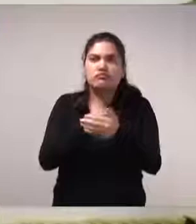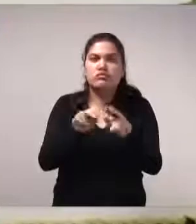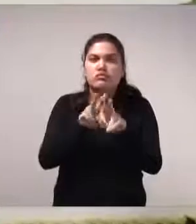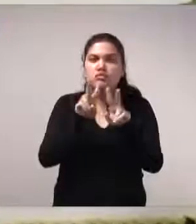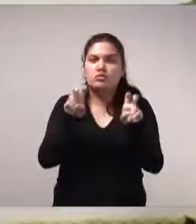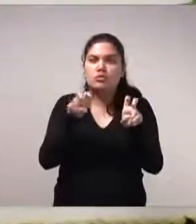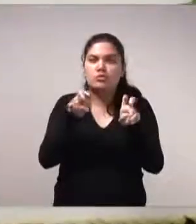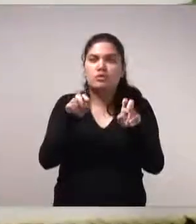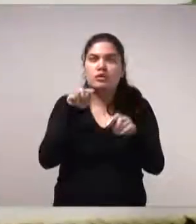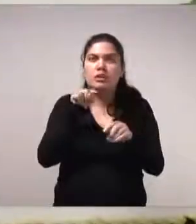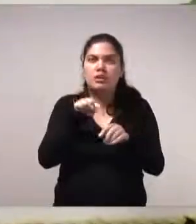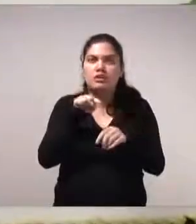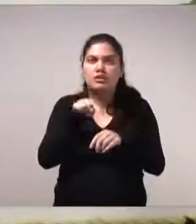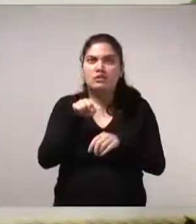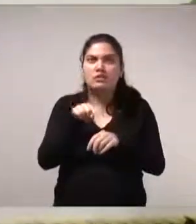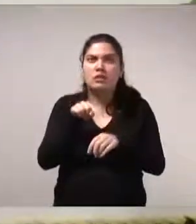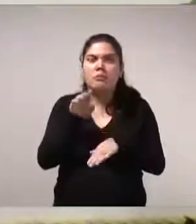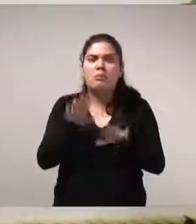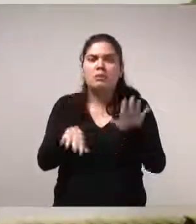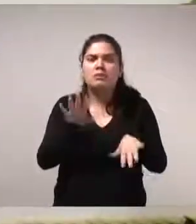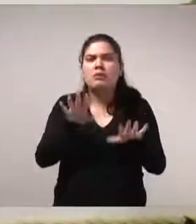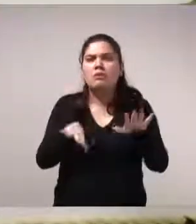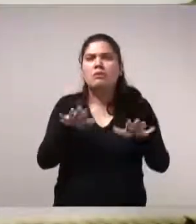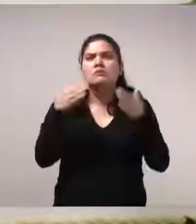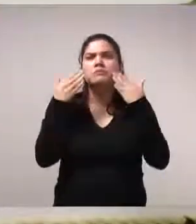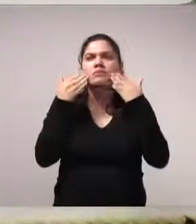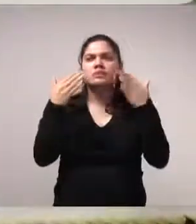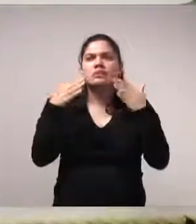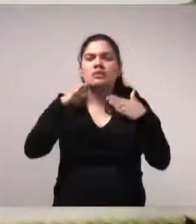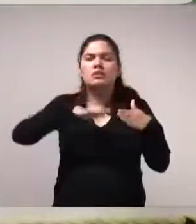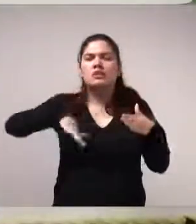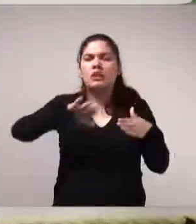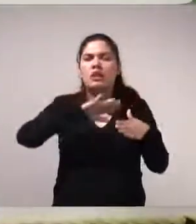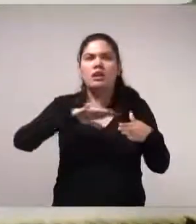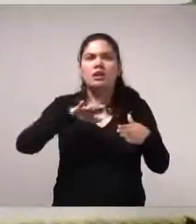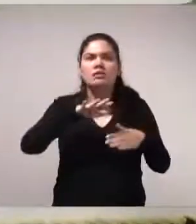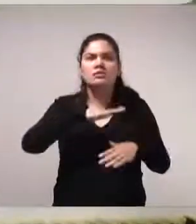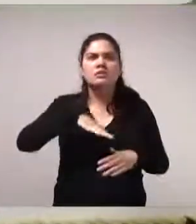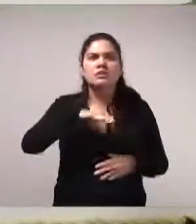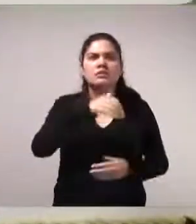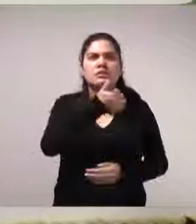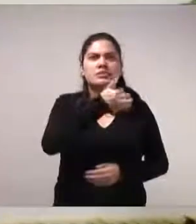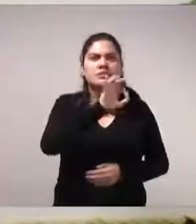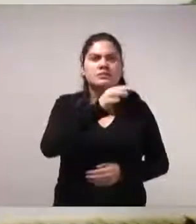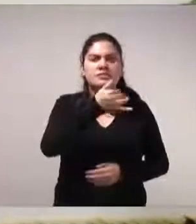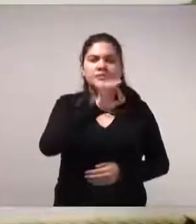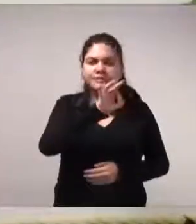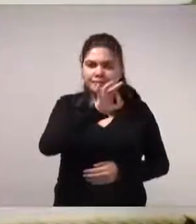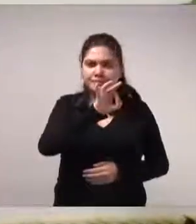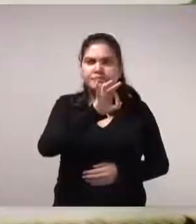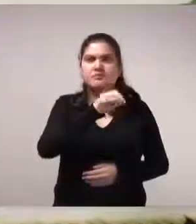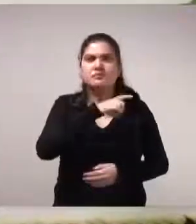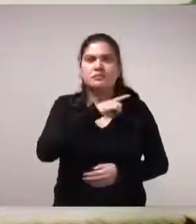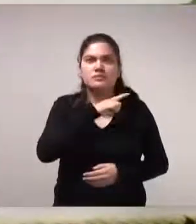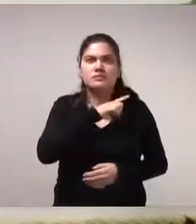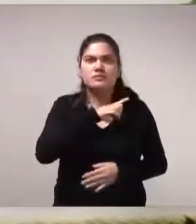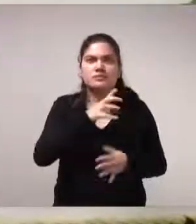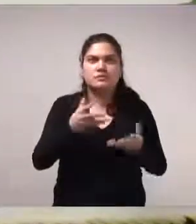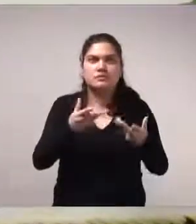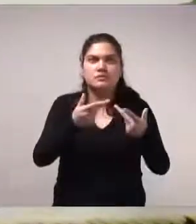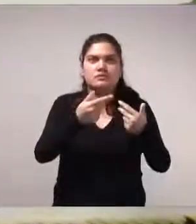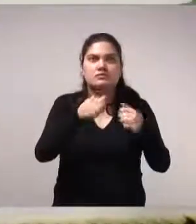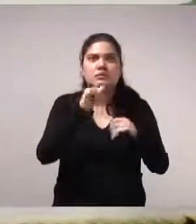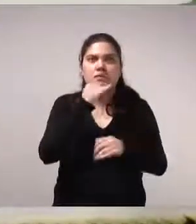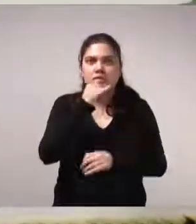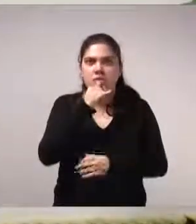tópico, é mais ou menos apresentar a ideia dos passos, né? 10 passos, nesse caso, para a eficiência energética em